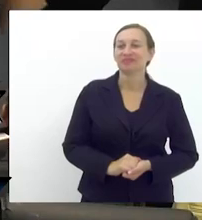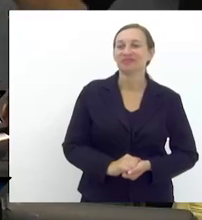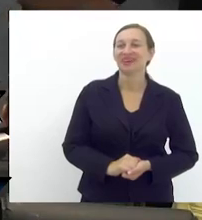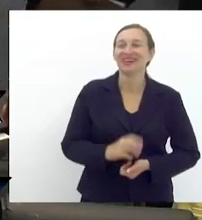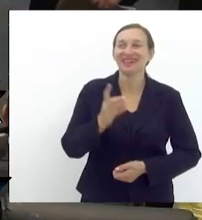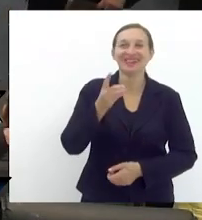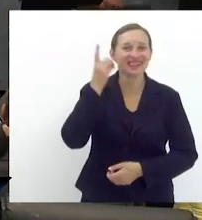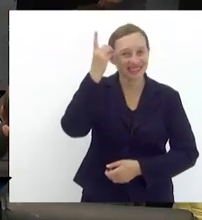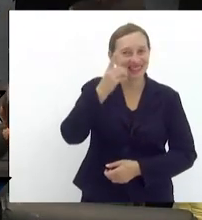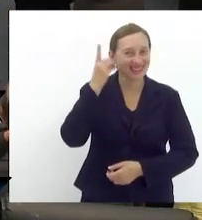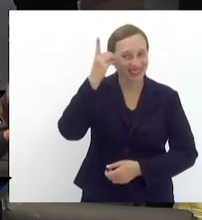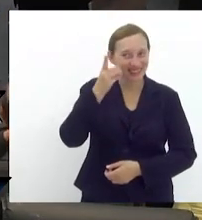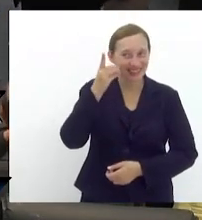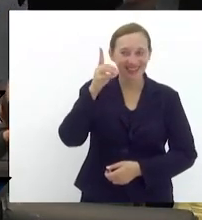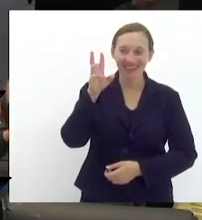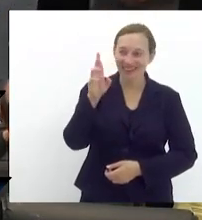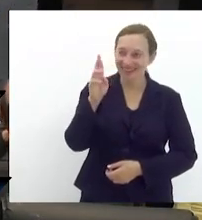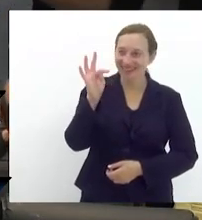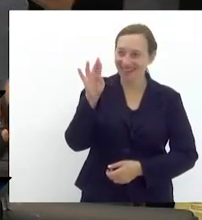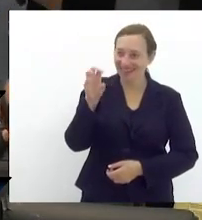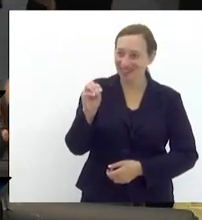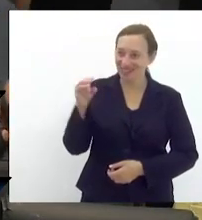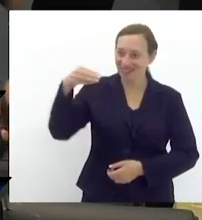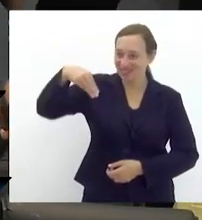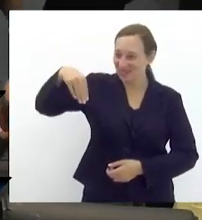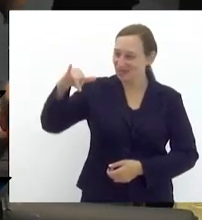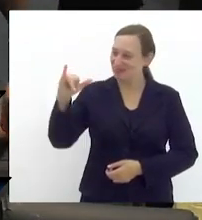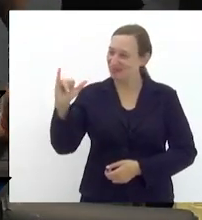Deputado Renato Miranda